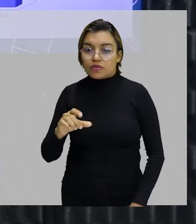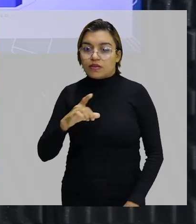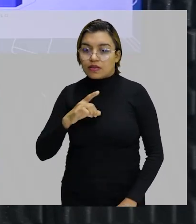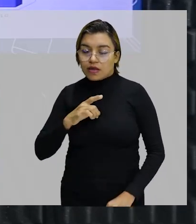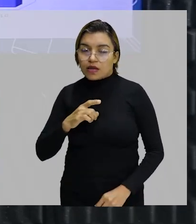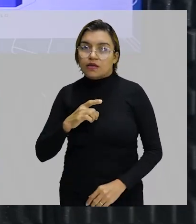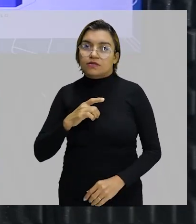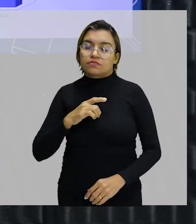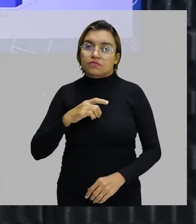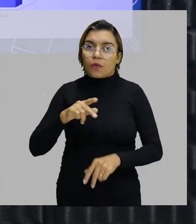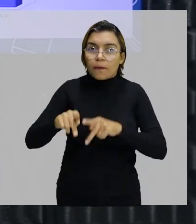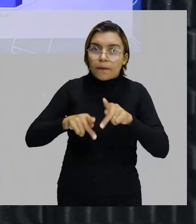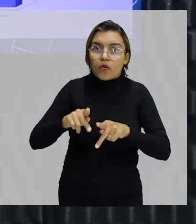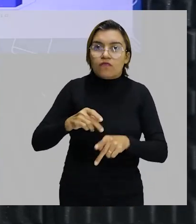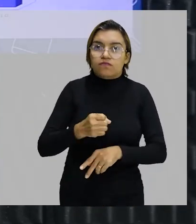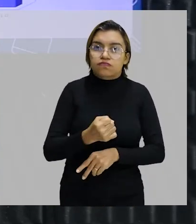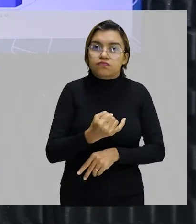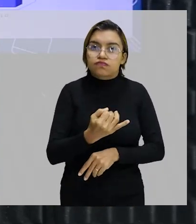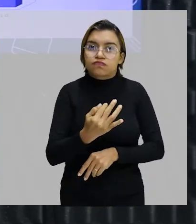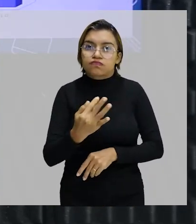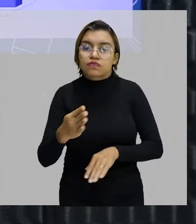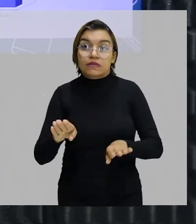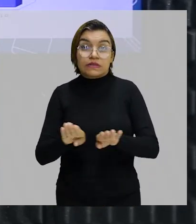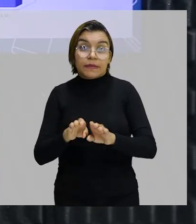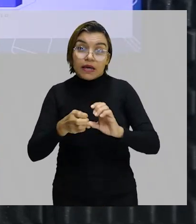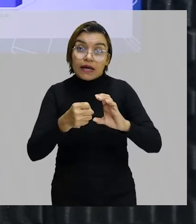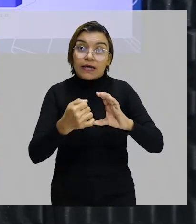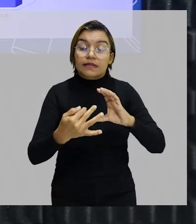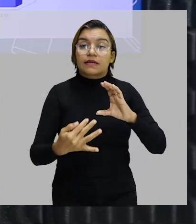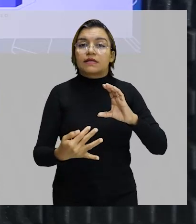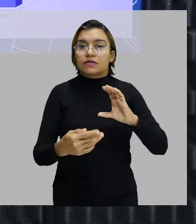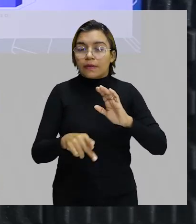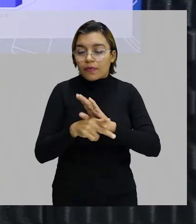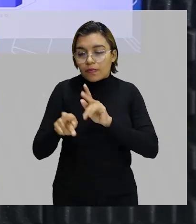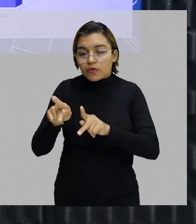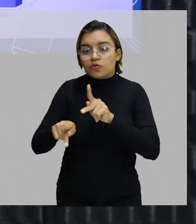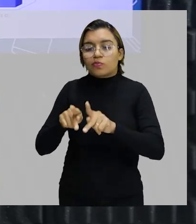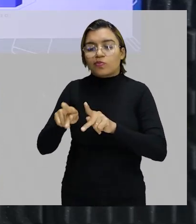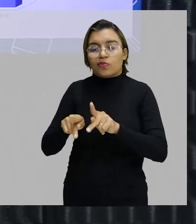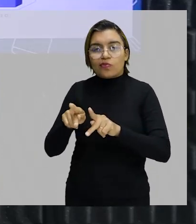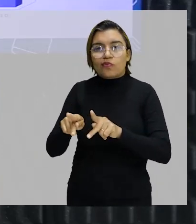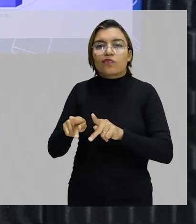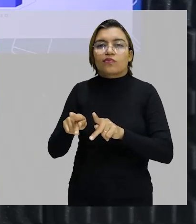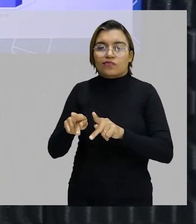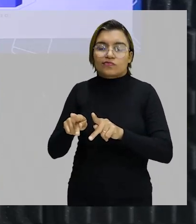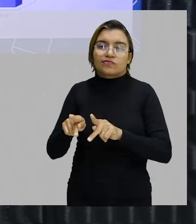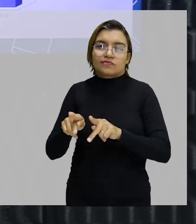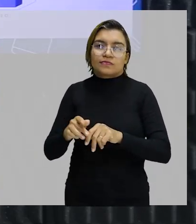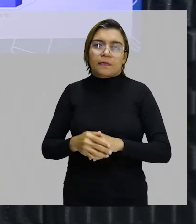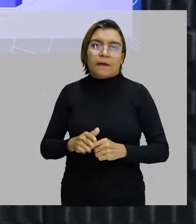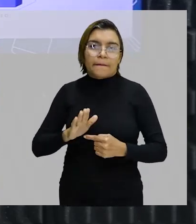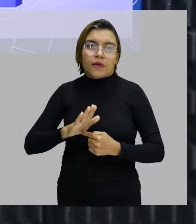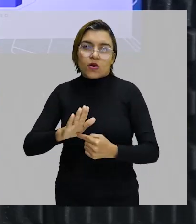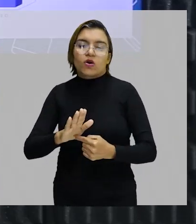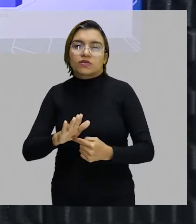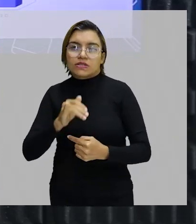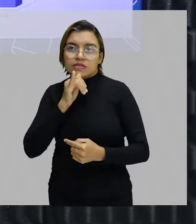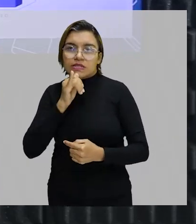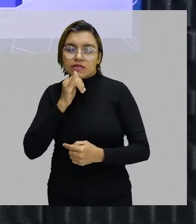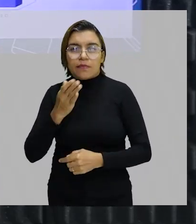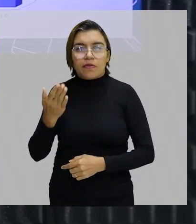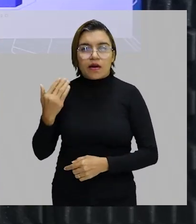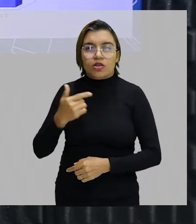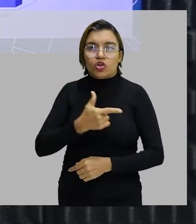a contagem da população e as características dessa população para o embasamento de políticas públicas. Né? Era para acontecer em